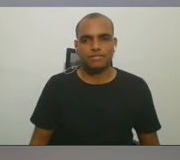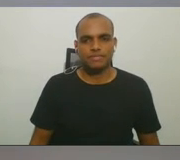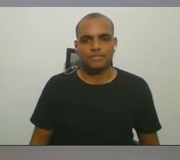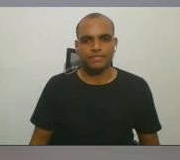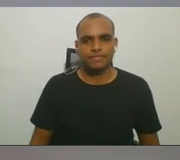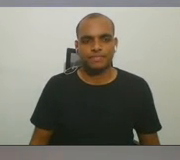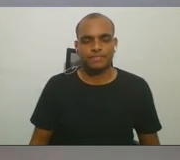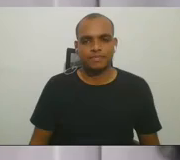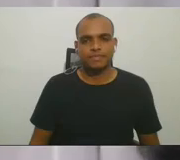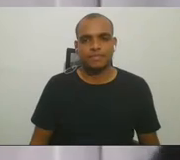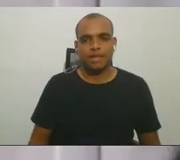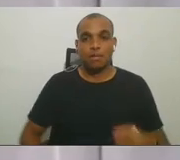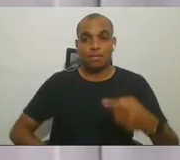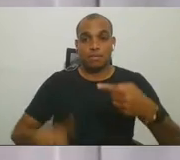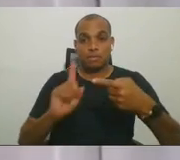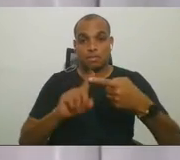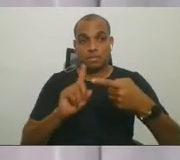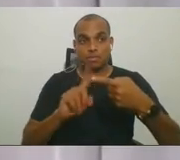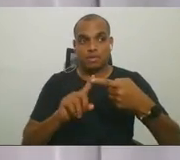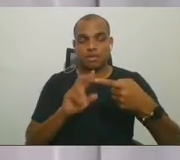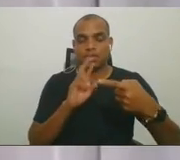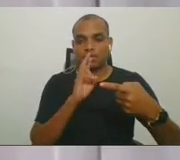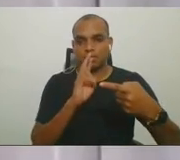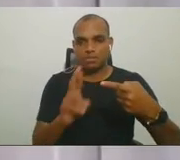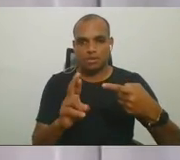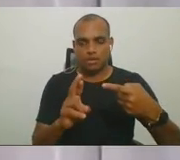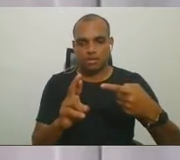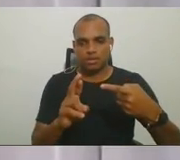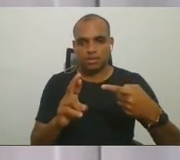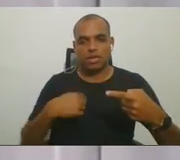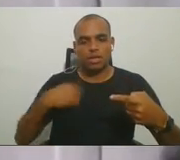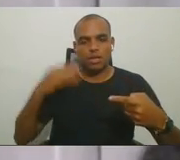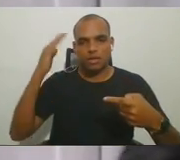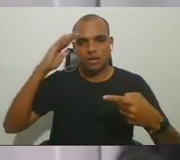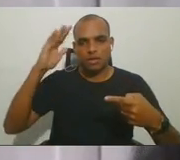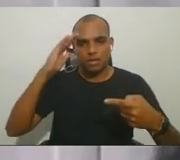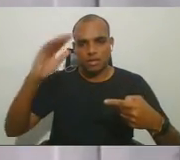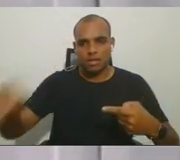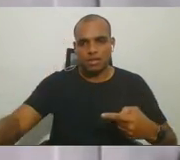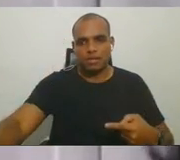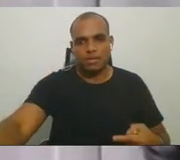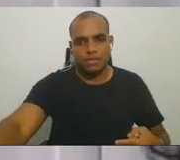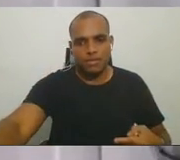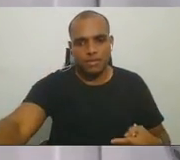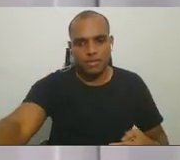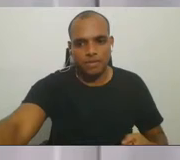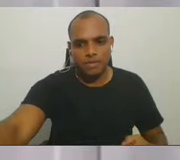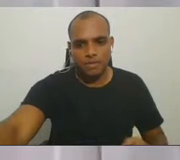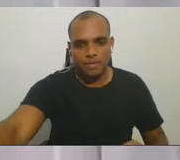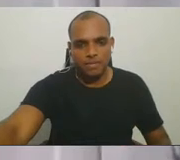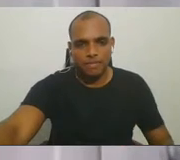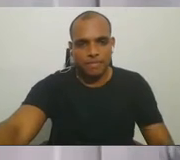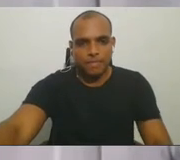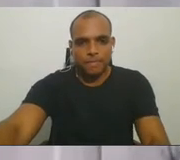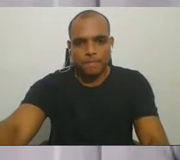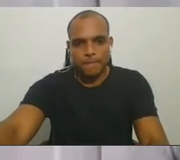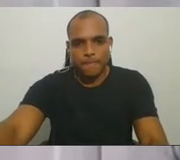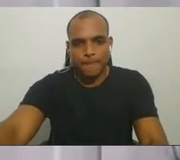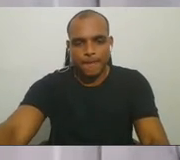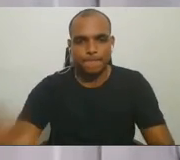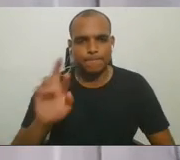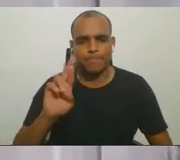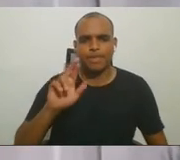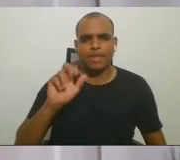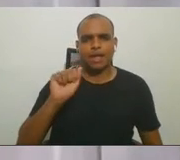Bueno, vamos por la primeira parte. Entiendo, interpreto que Rafael pregunta acerca de